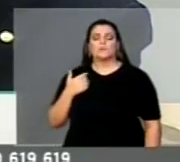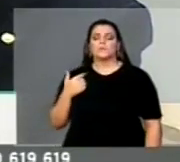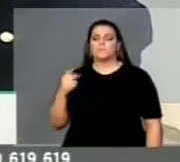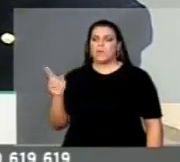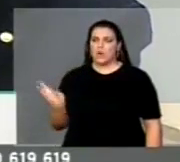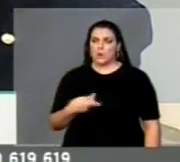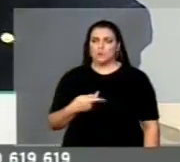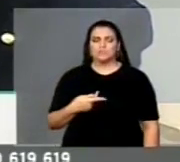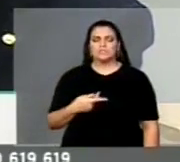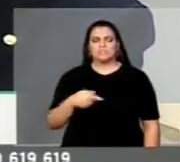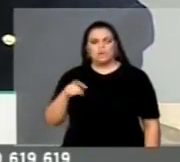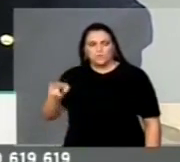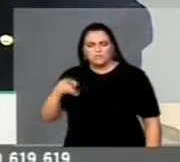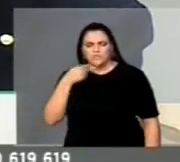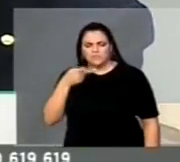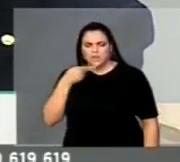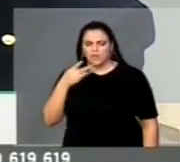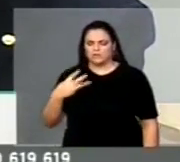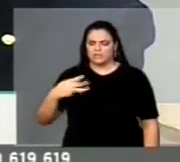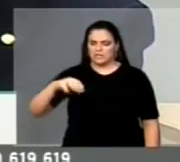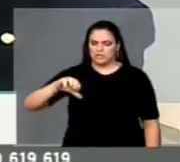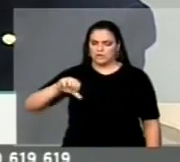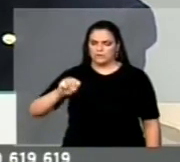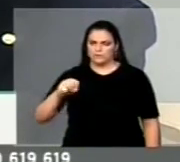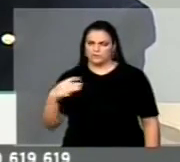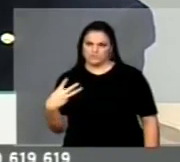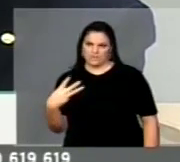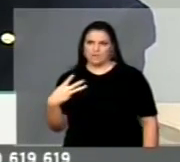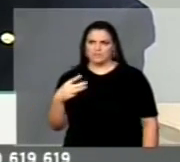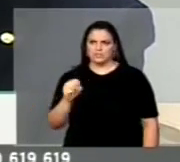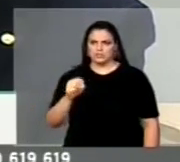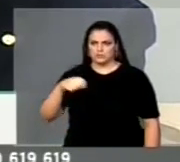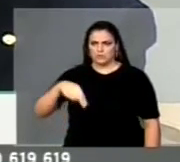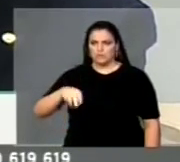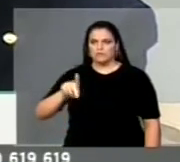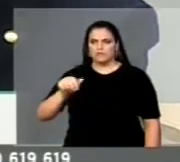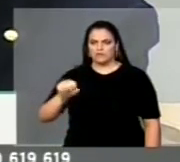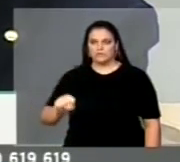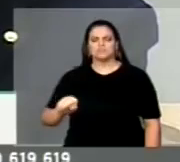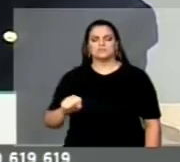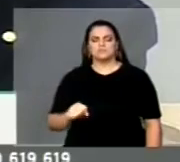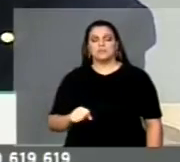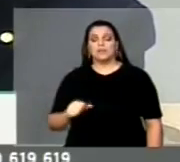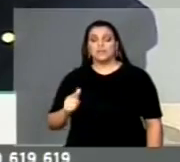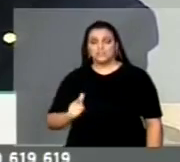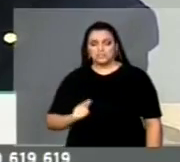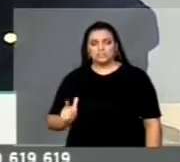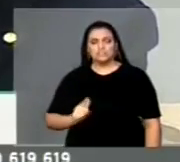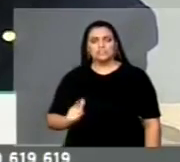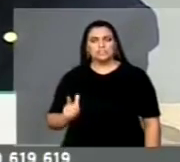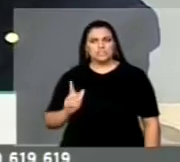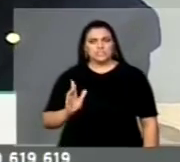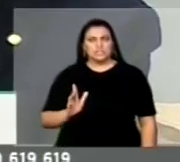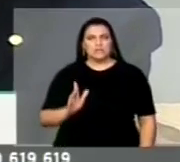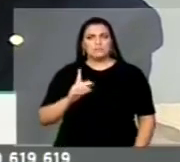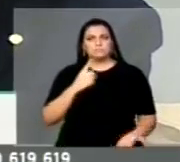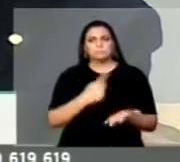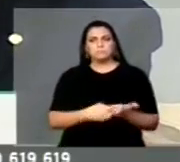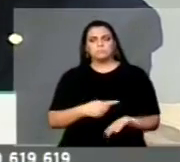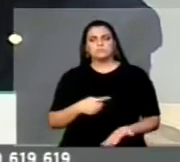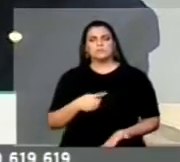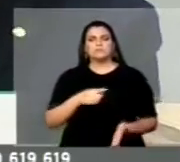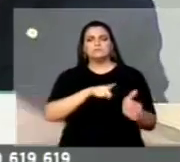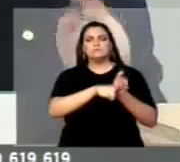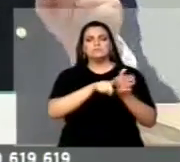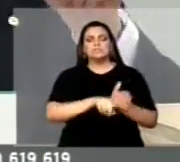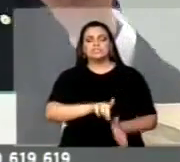desse inquérito que Vossa Excelência fala, do 3983 das sondas, que foi feito no dia 20 de agosto, tinha oitiva de pessoas marcadas para o